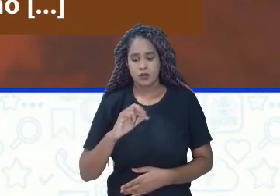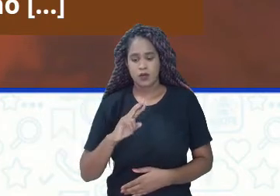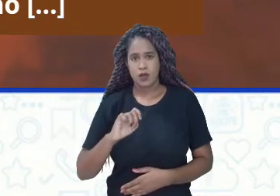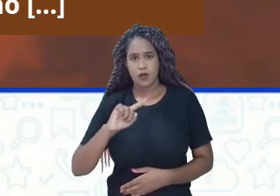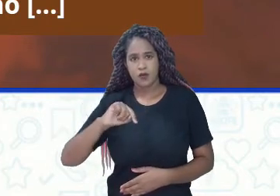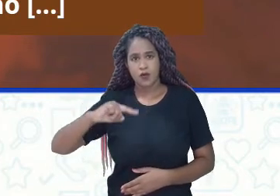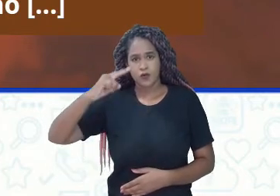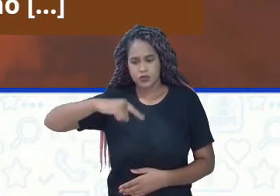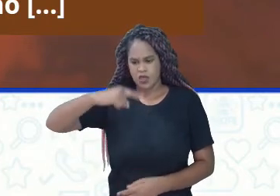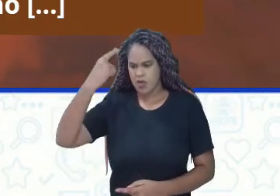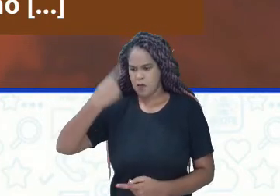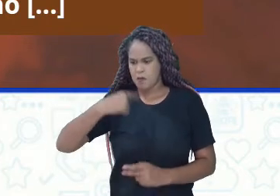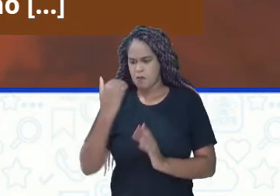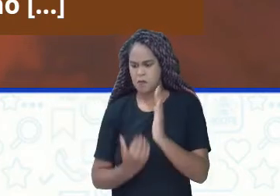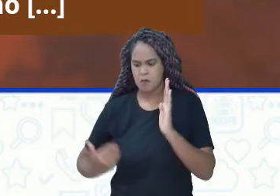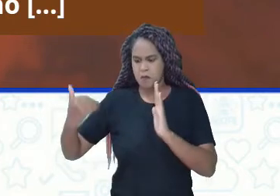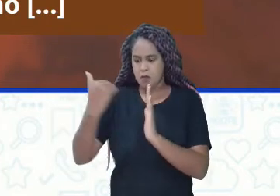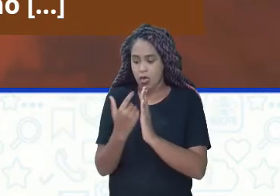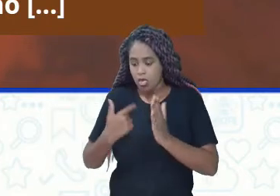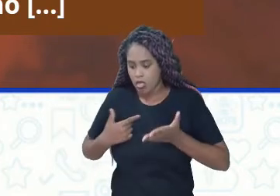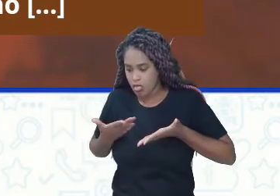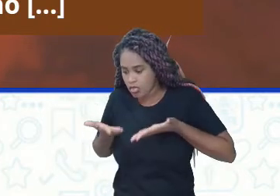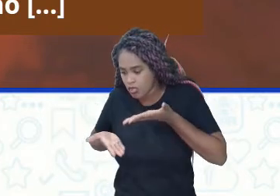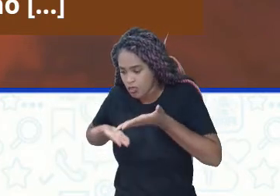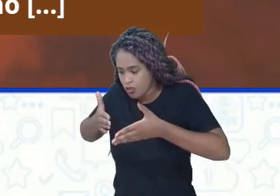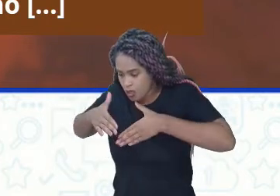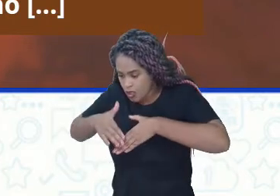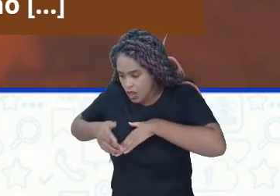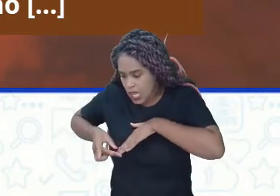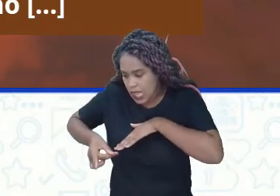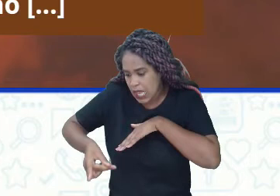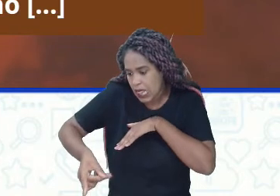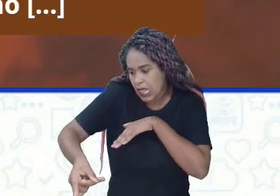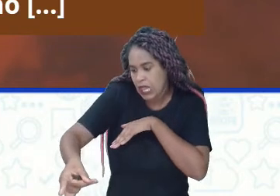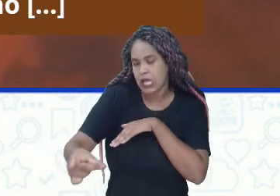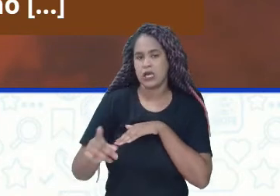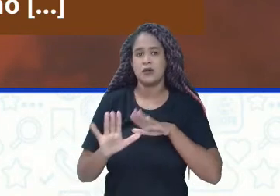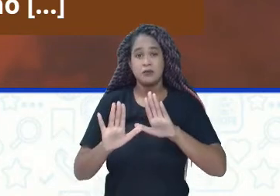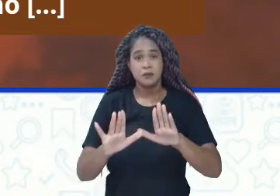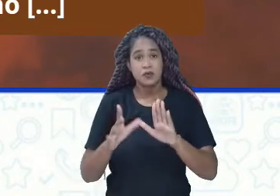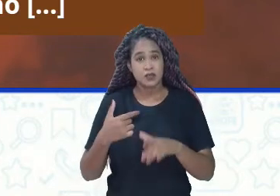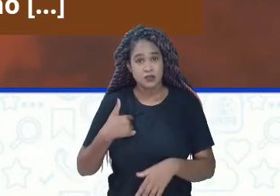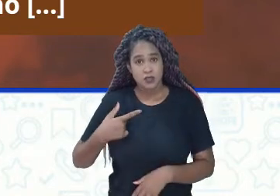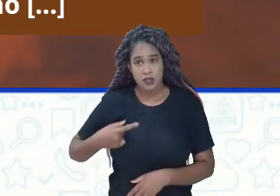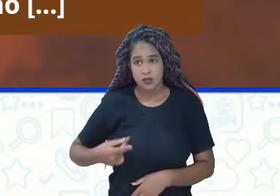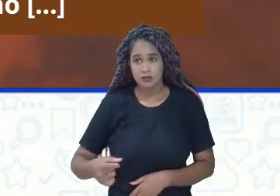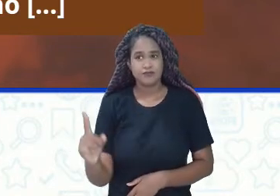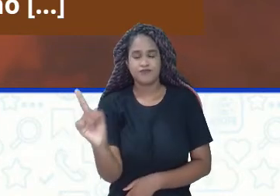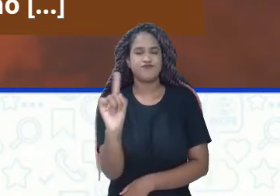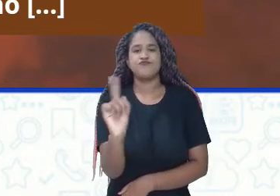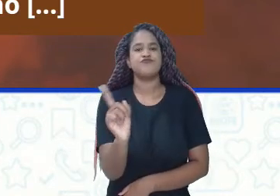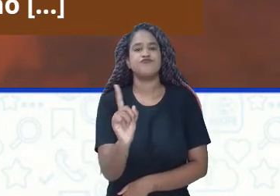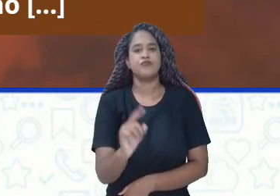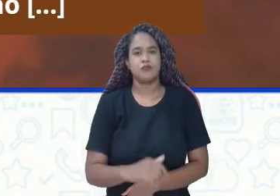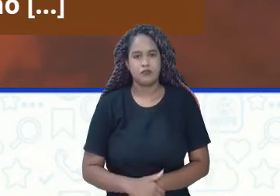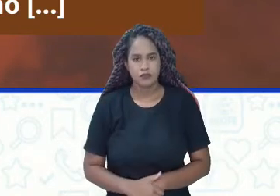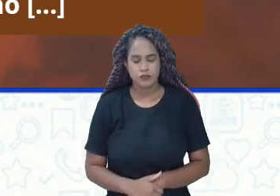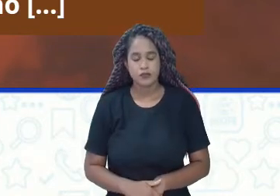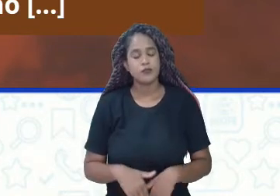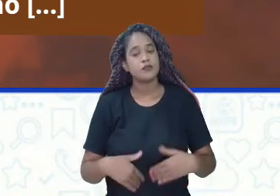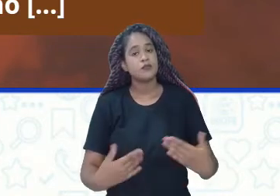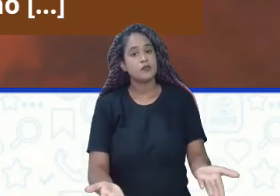acendes-me, patrão, para te servir eternamente como força motriz, mas eternamente não. Então, vamos lá, vamos